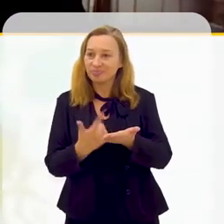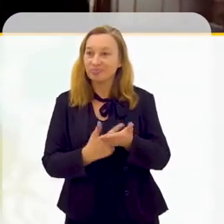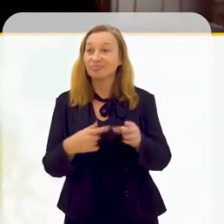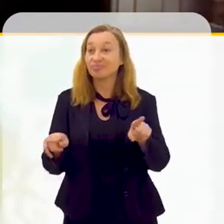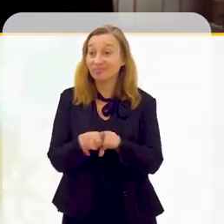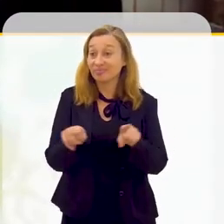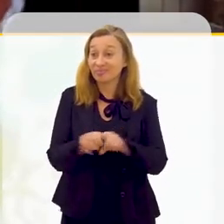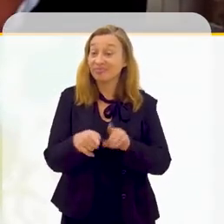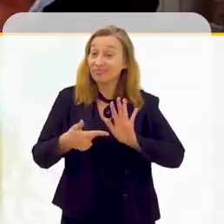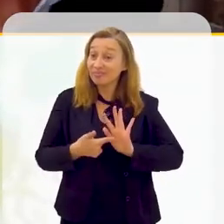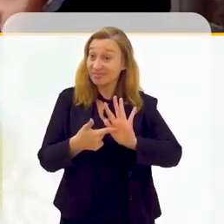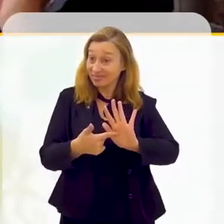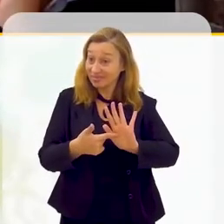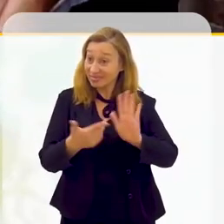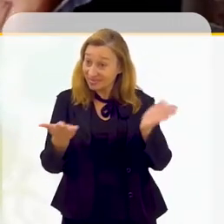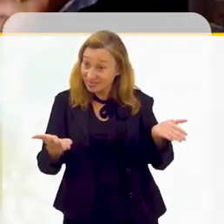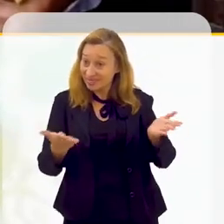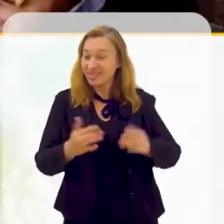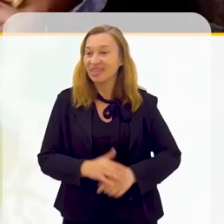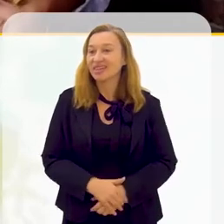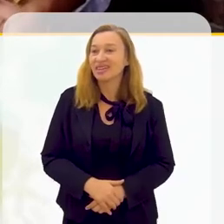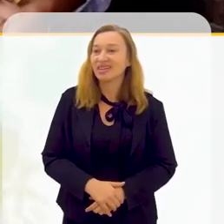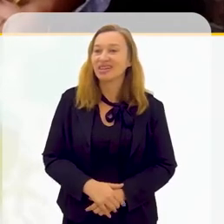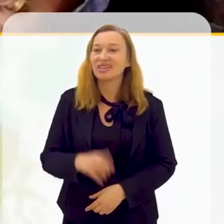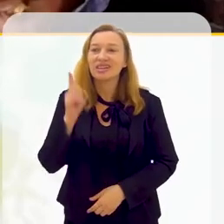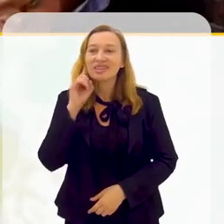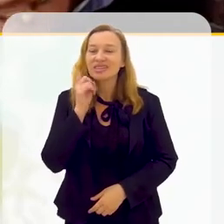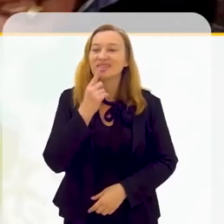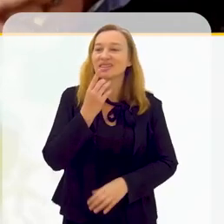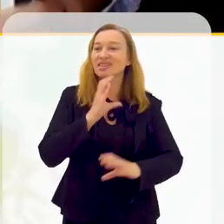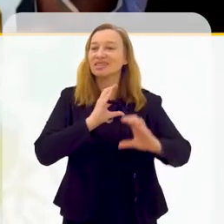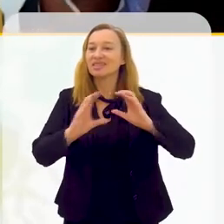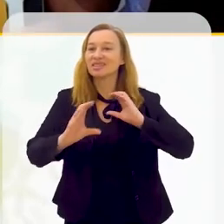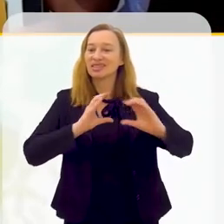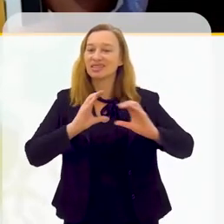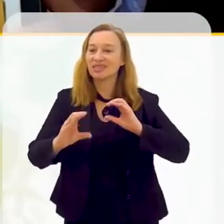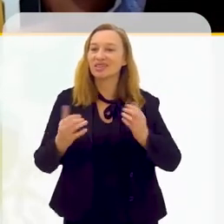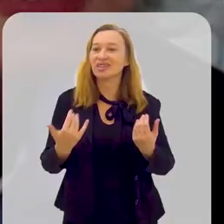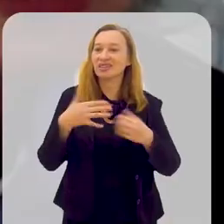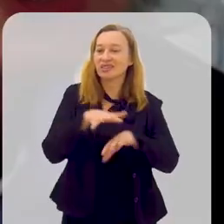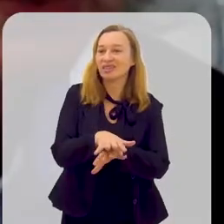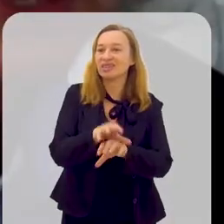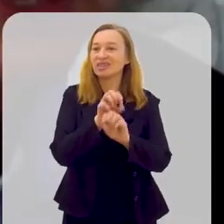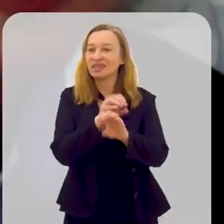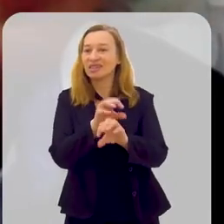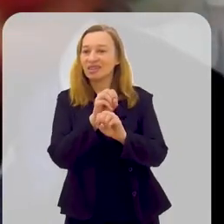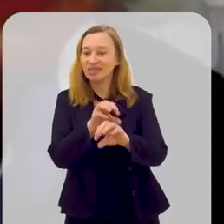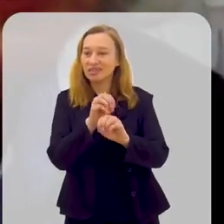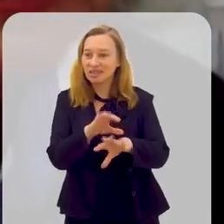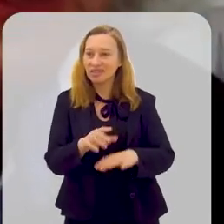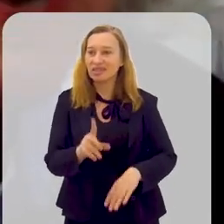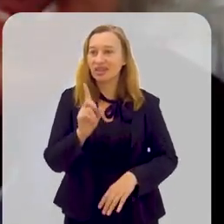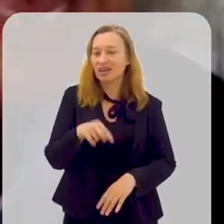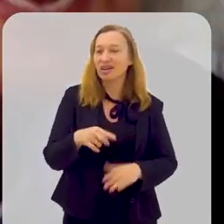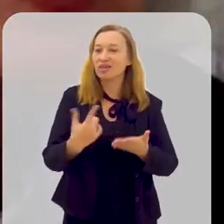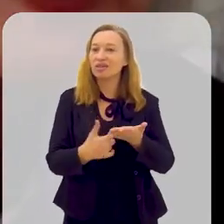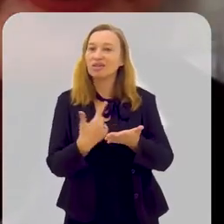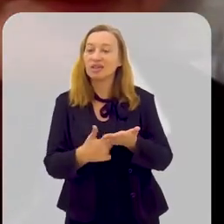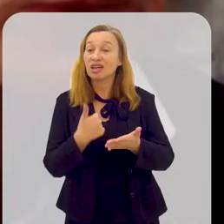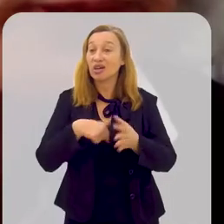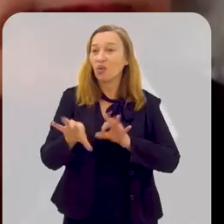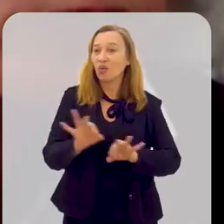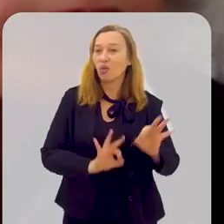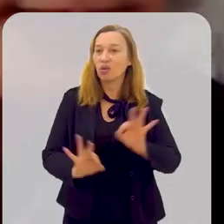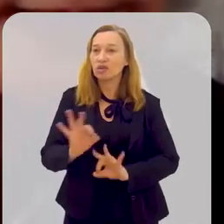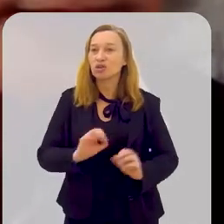um livro também o livro surdez comunicação educação inclusão é